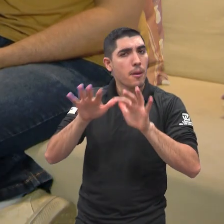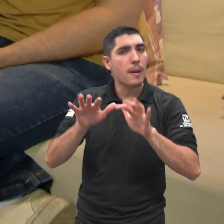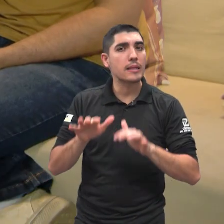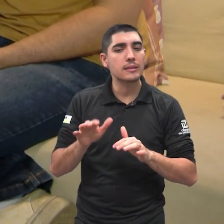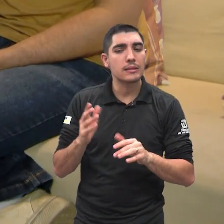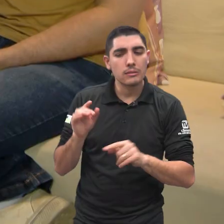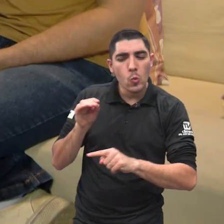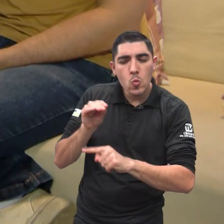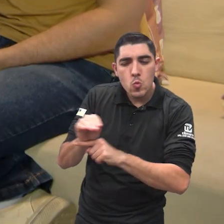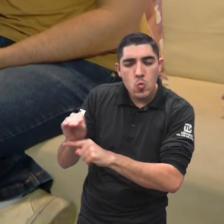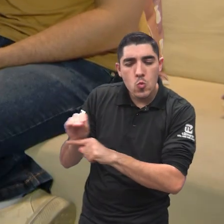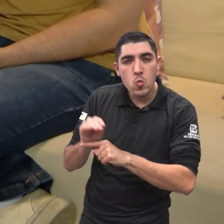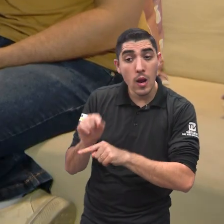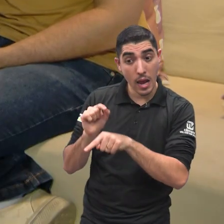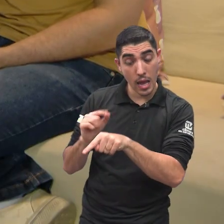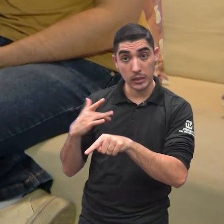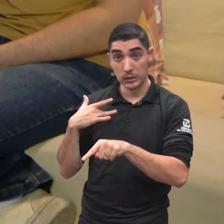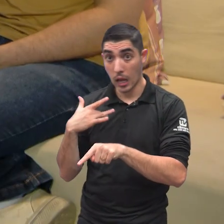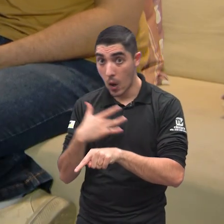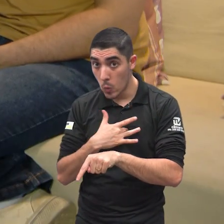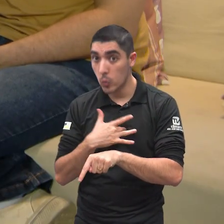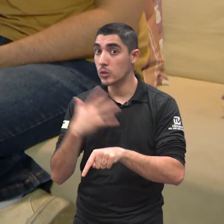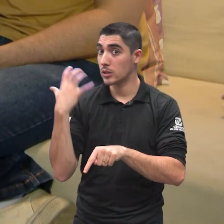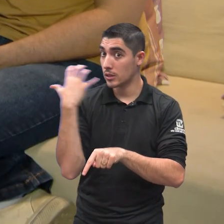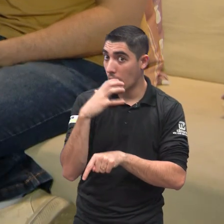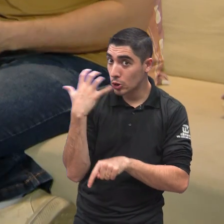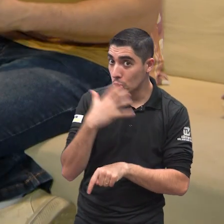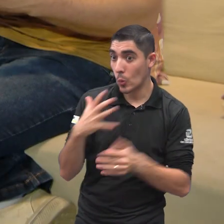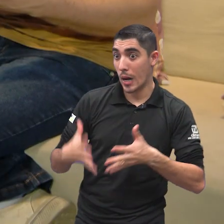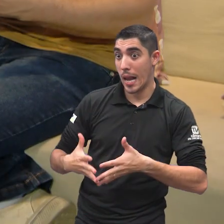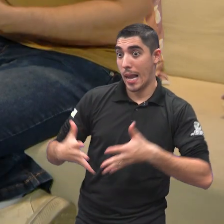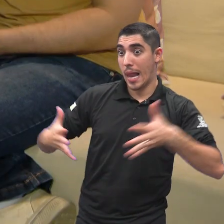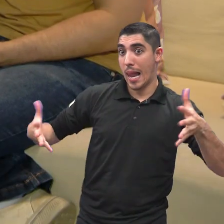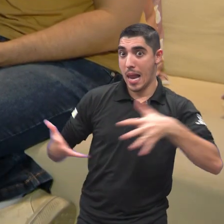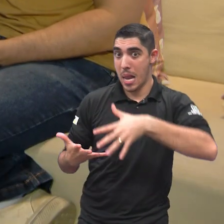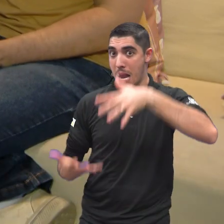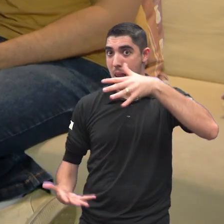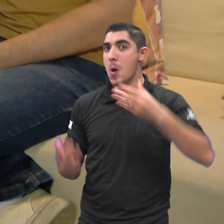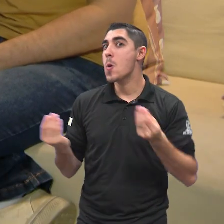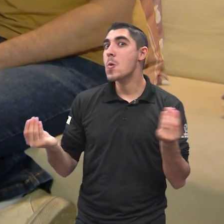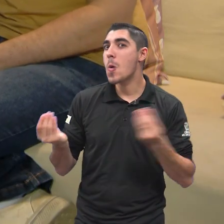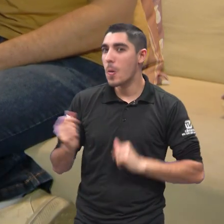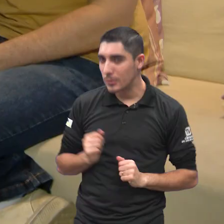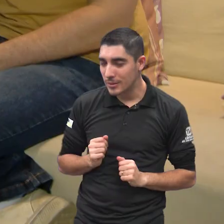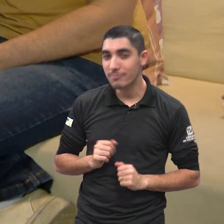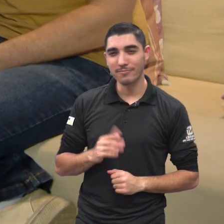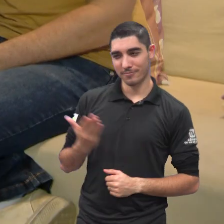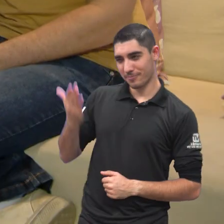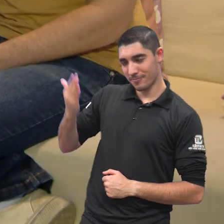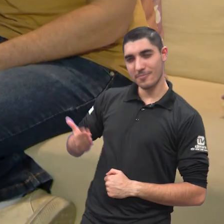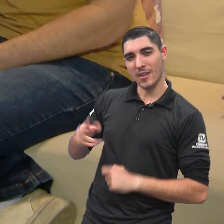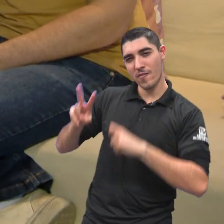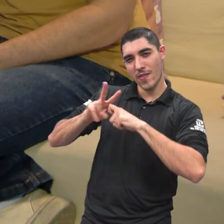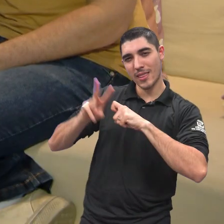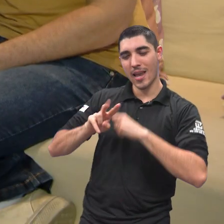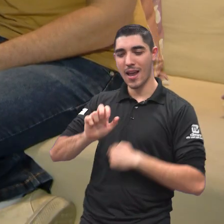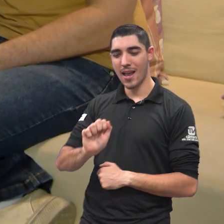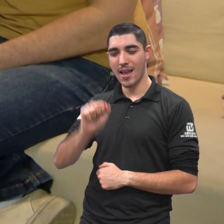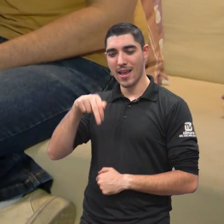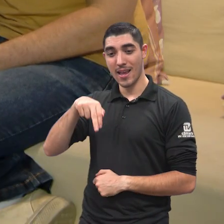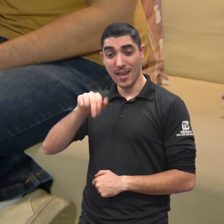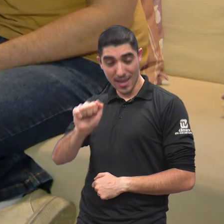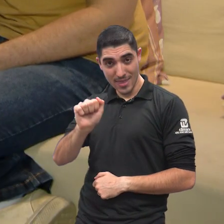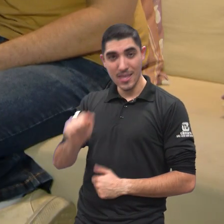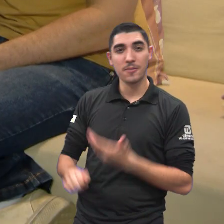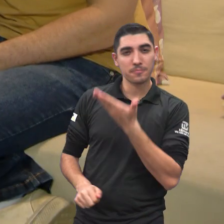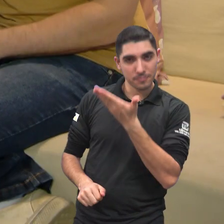e cuidar, hein, minha gente, da saúde, do bem-estar desses nossos gigantes? A doutora Ana tá aqui ao meu lado. Ana Elisa,